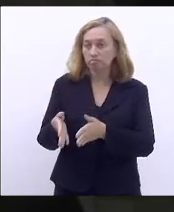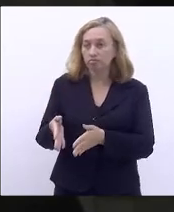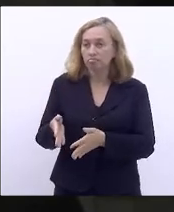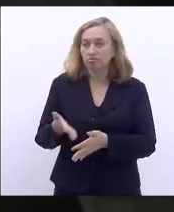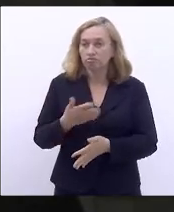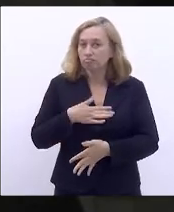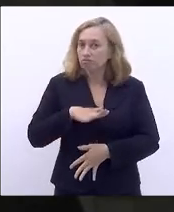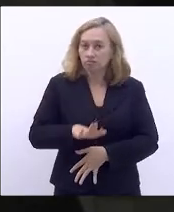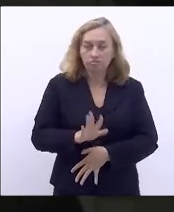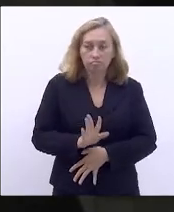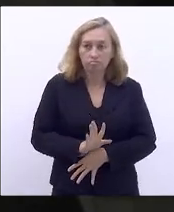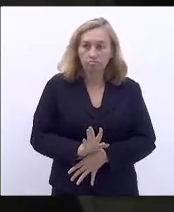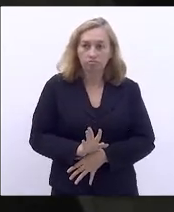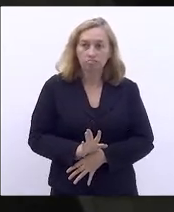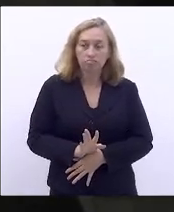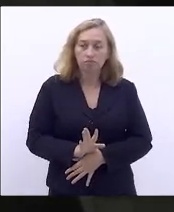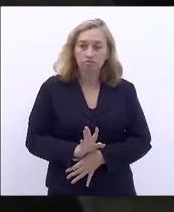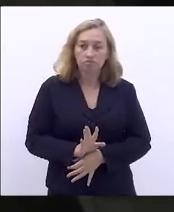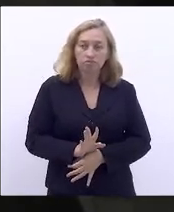à